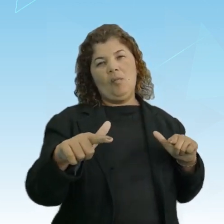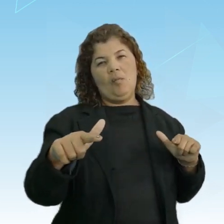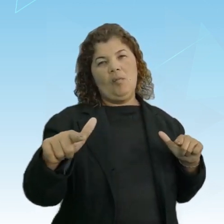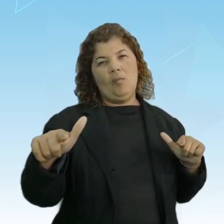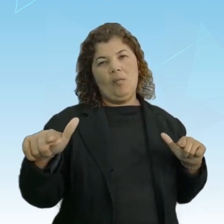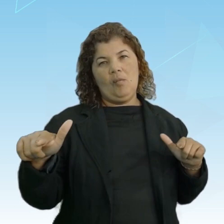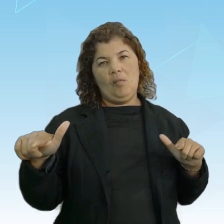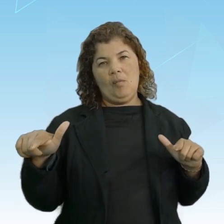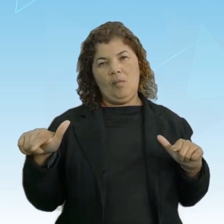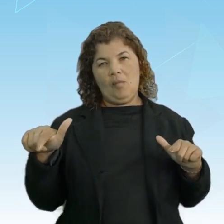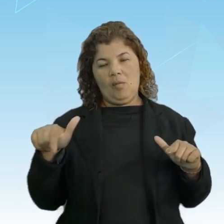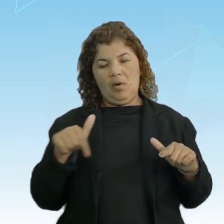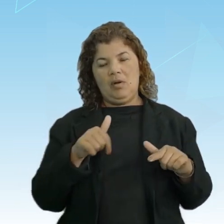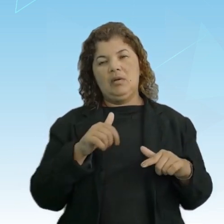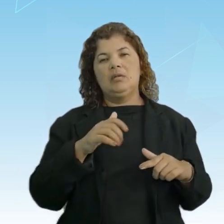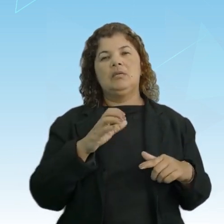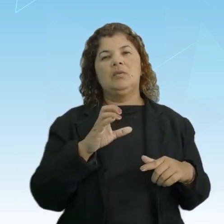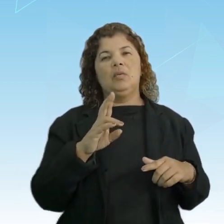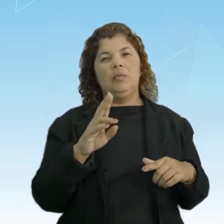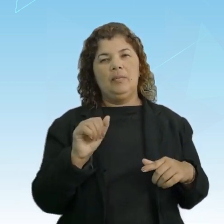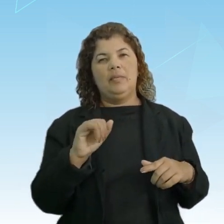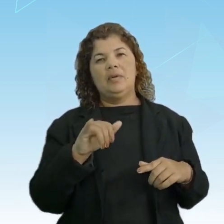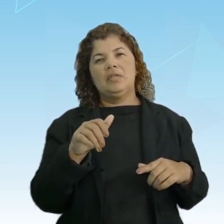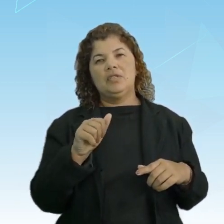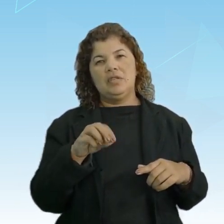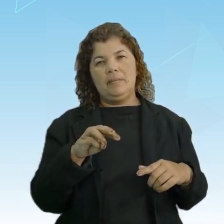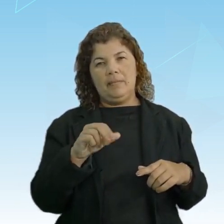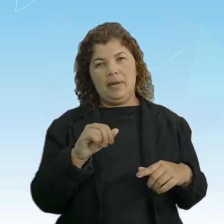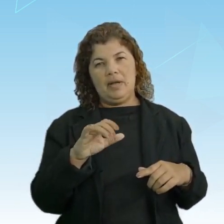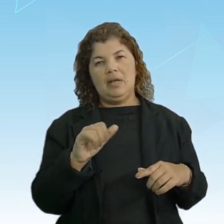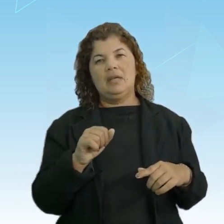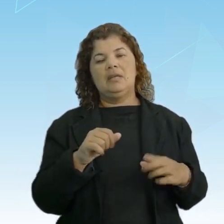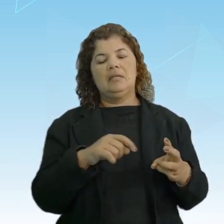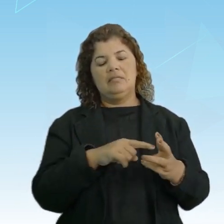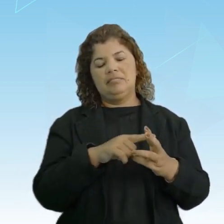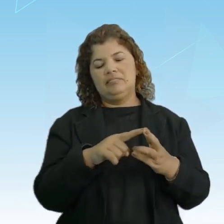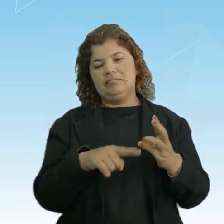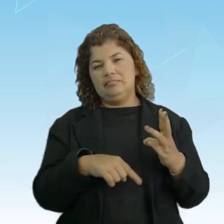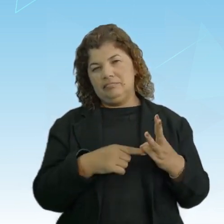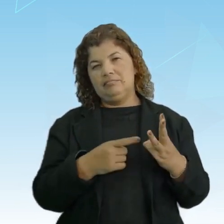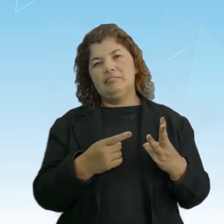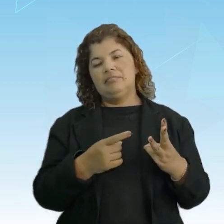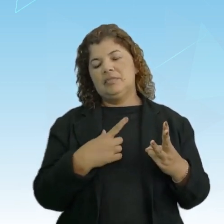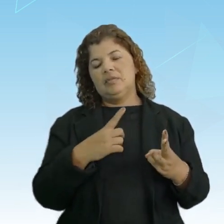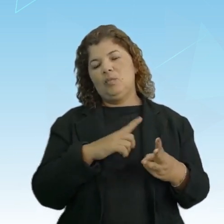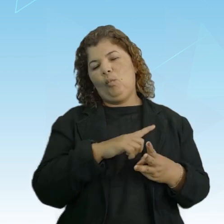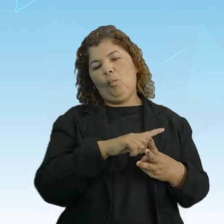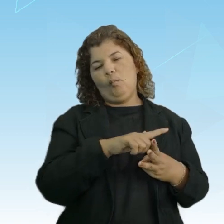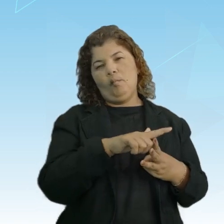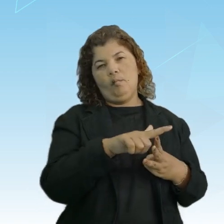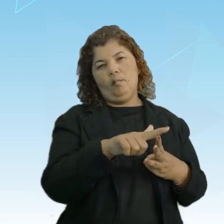e a da Jamaica, ambas muito grandes e muito férteis, estão